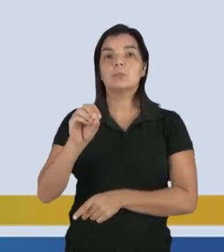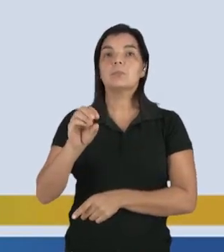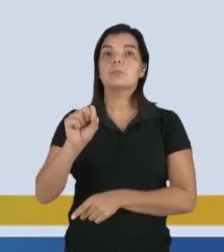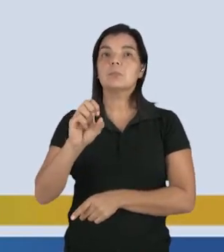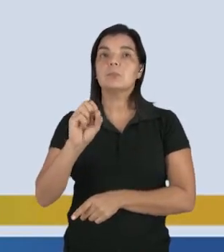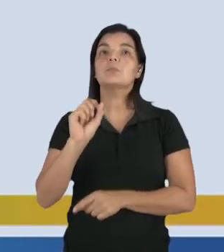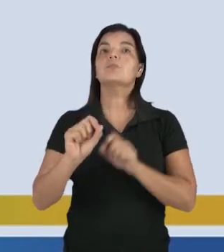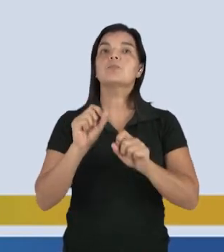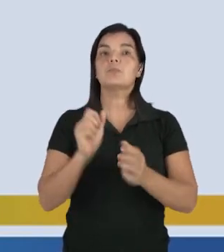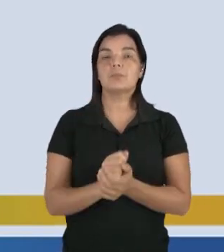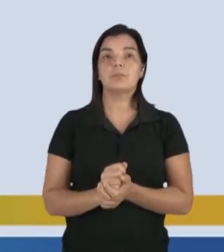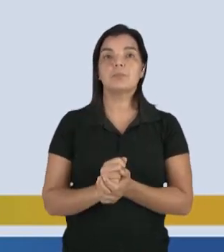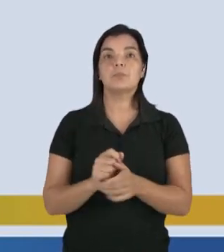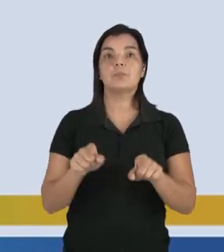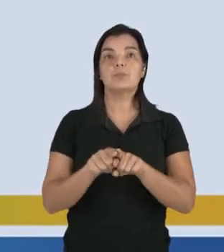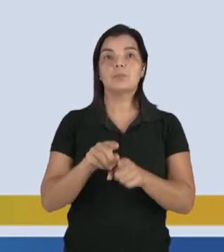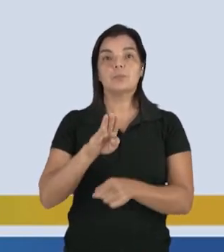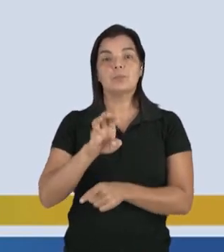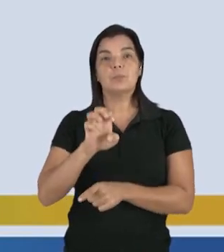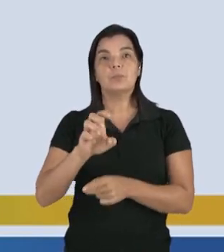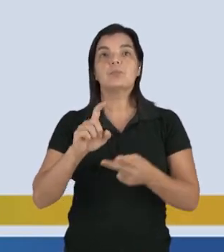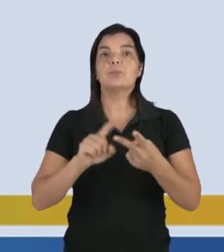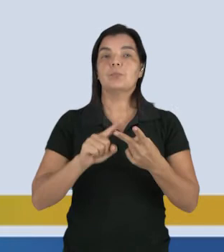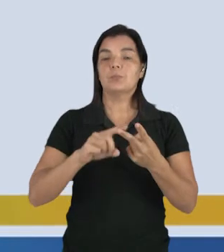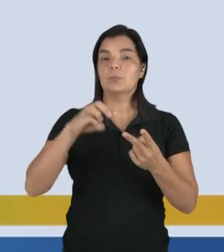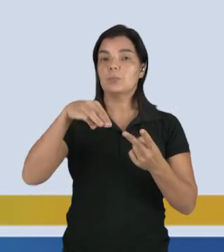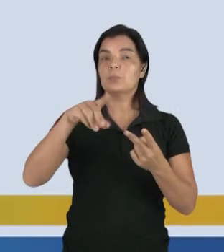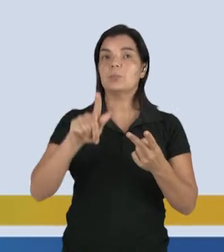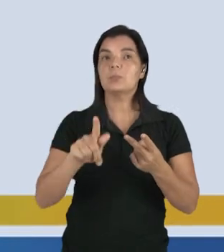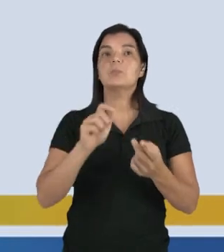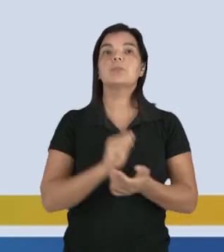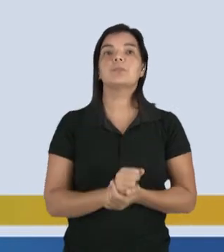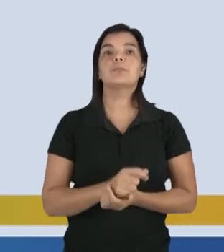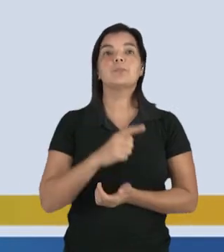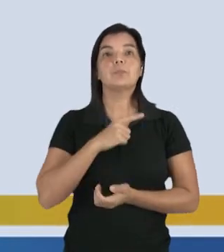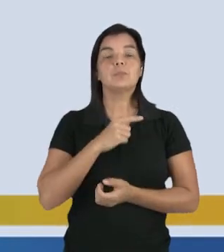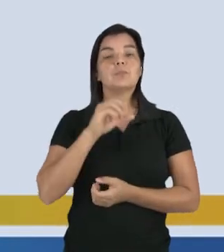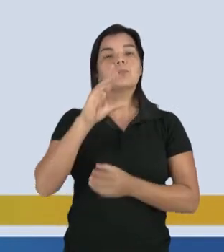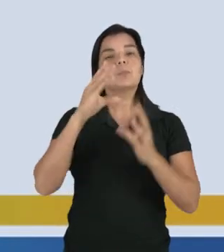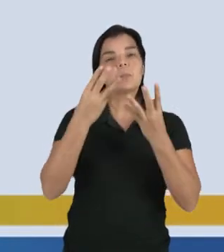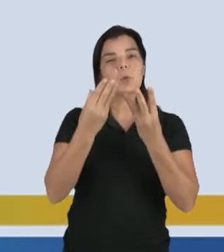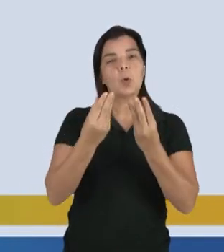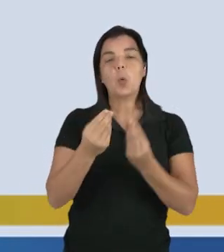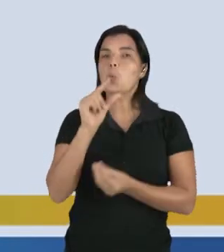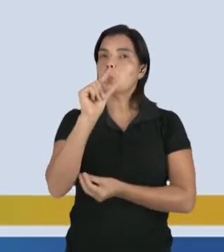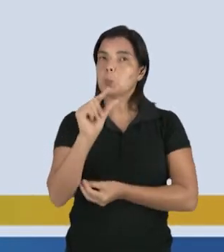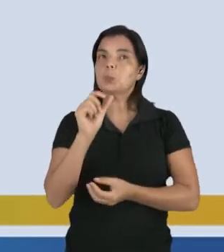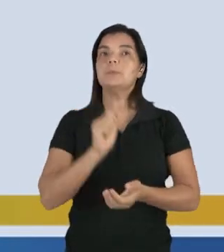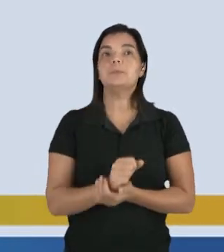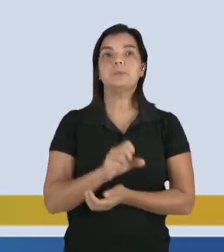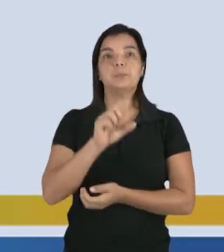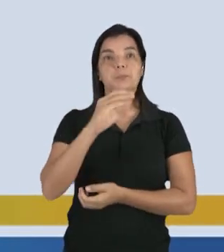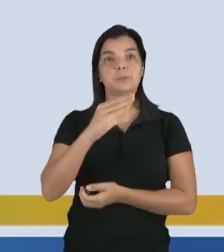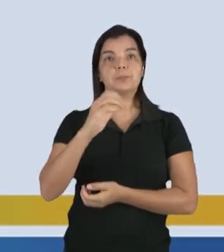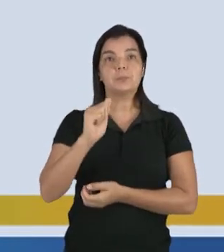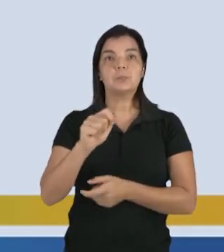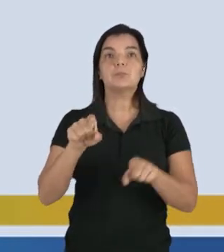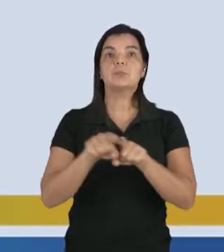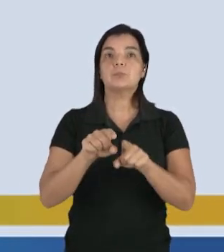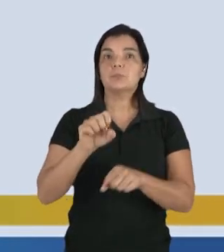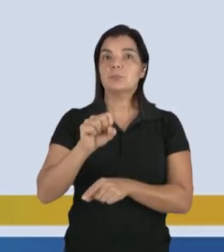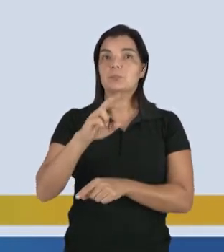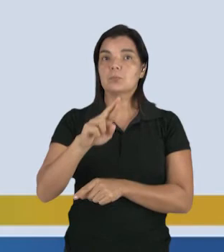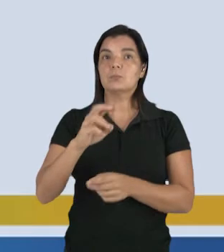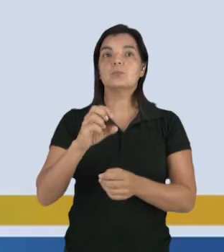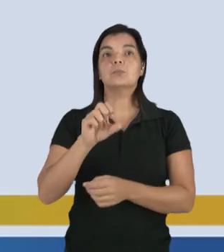alcalinos terrosos, nós temos aqui hidróxido de berílio e de magnésio, são pouco solúveis, e o hidróxido de